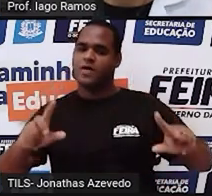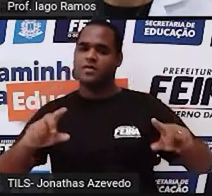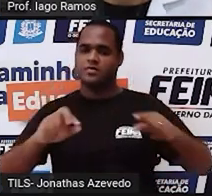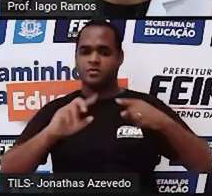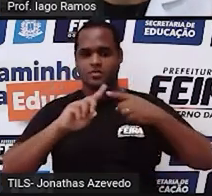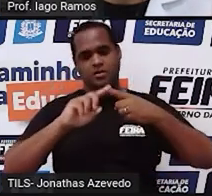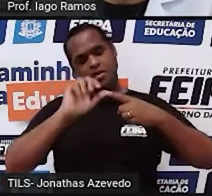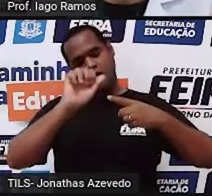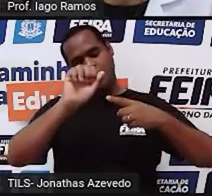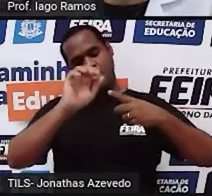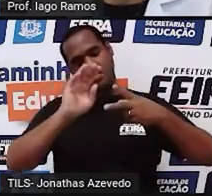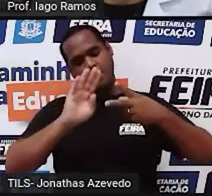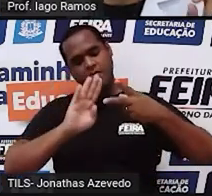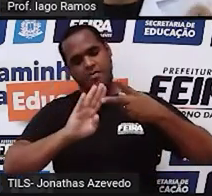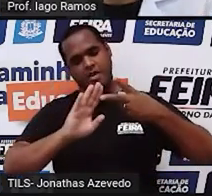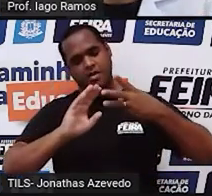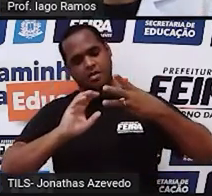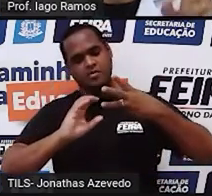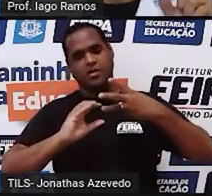item a